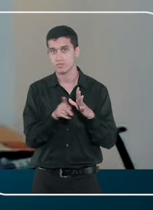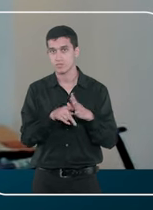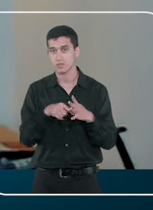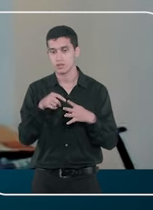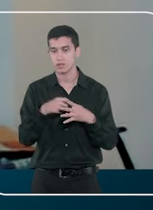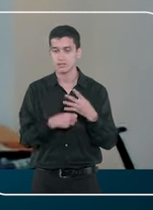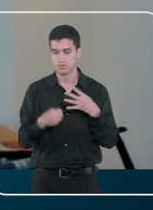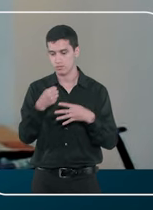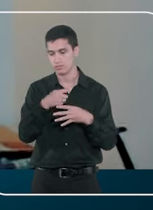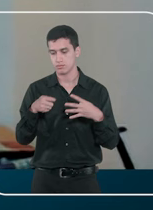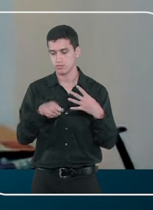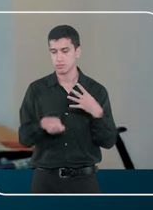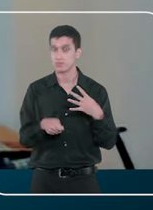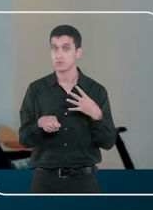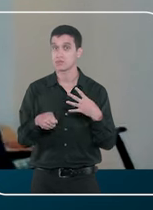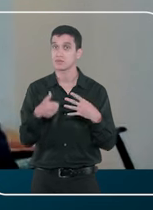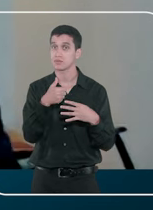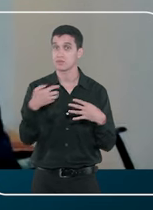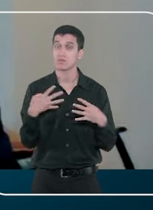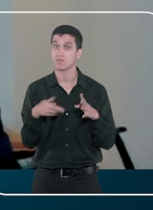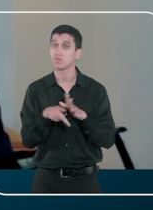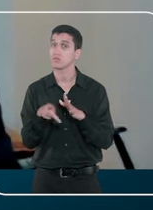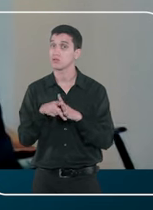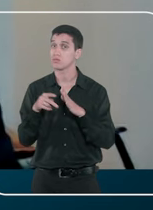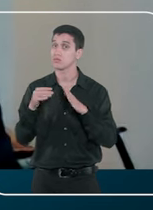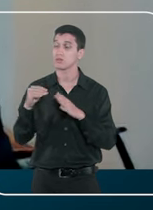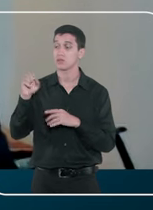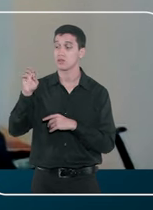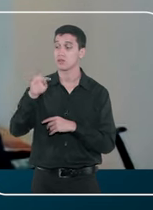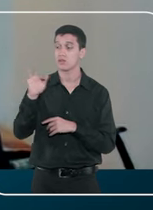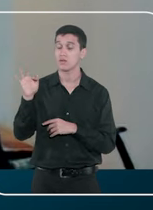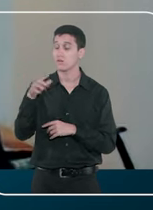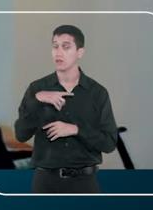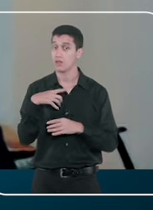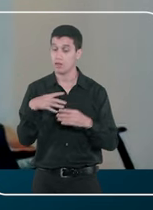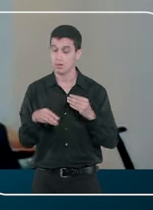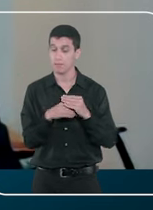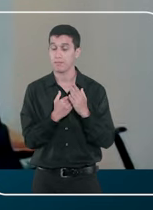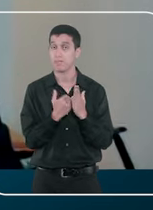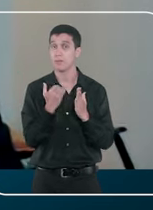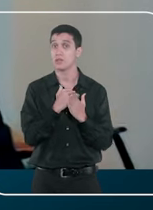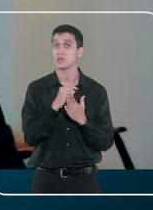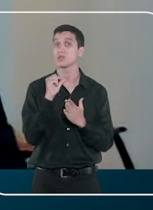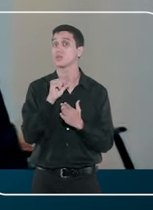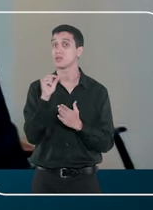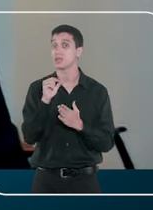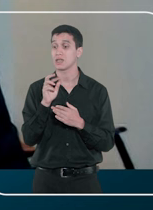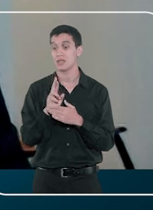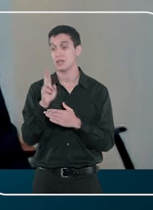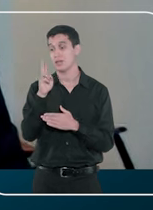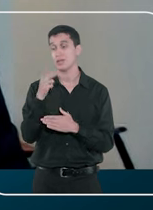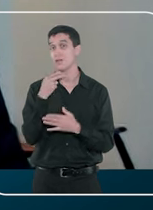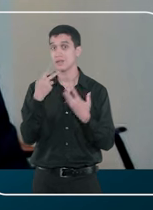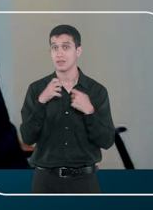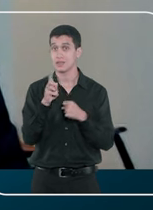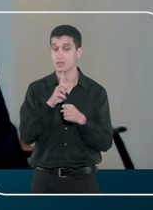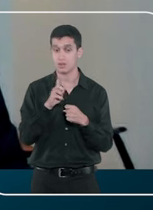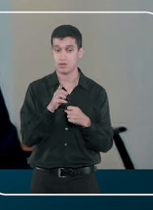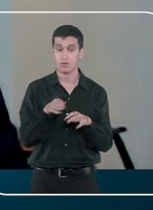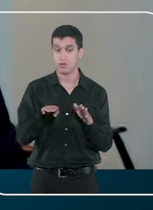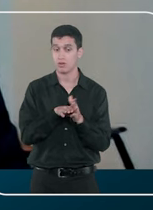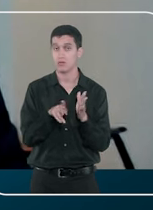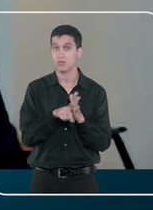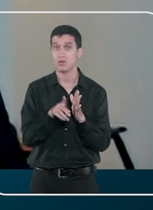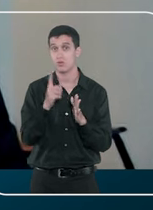do Supremo, mas ela tem um plus. Qual que é o plus? A autoridade ela não autoriza o acesso ao advogado, o defensor